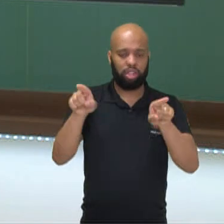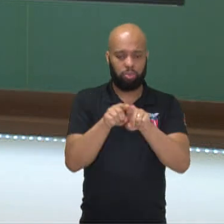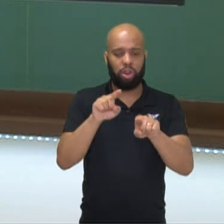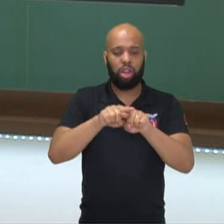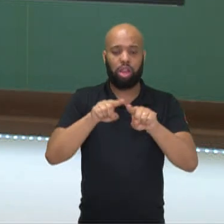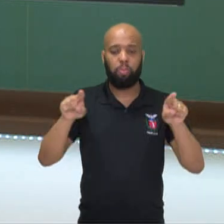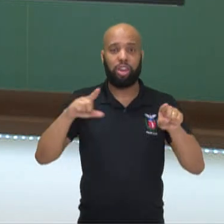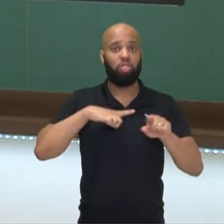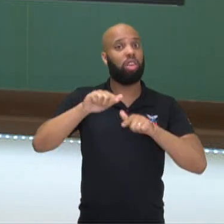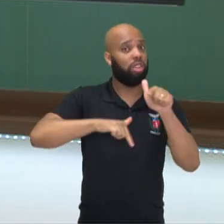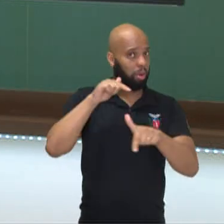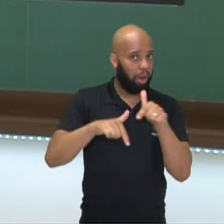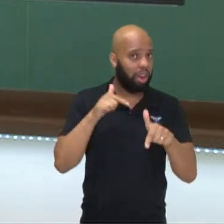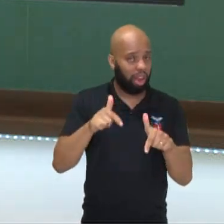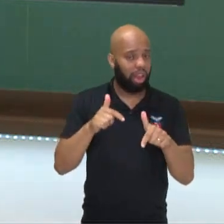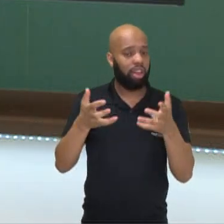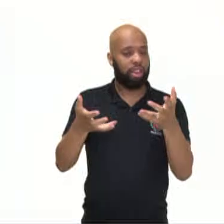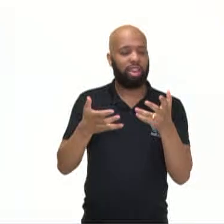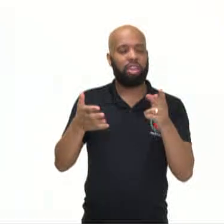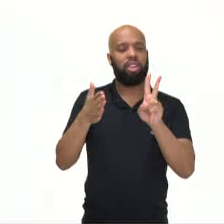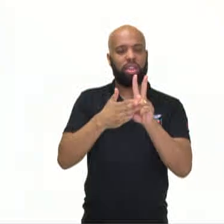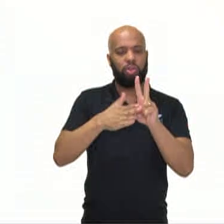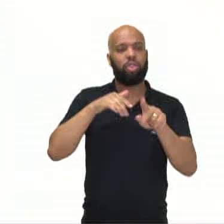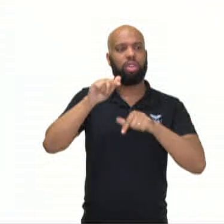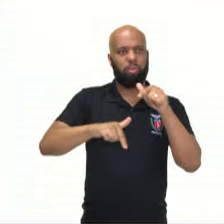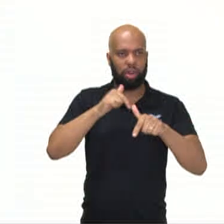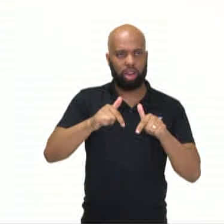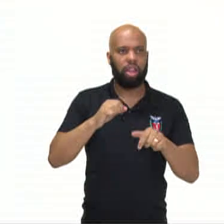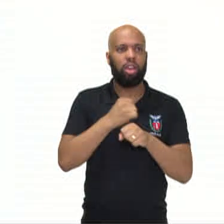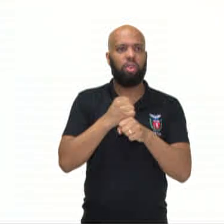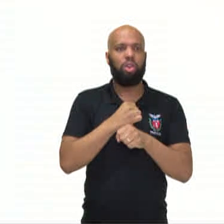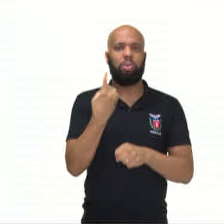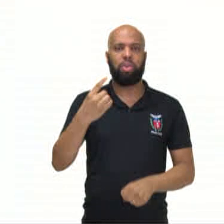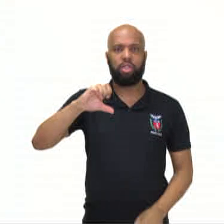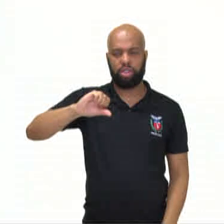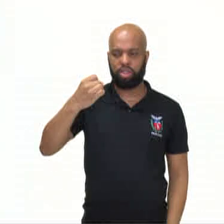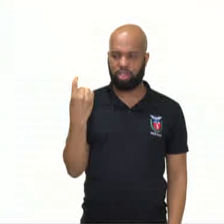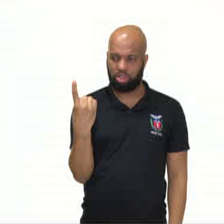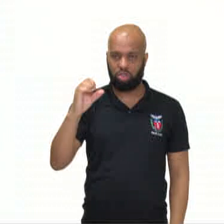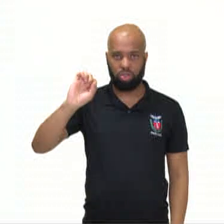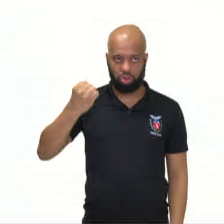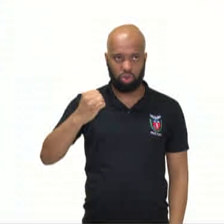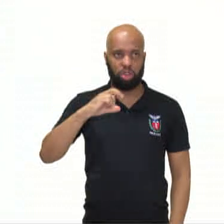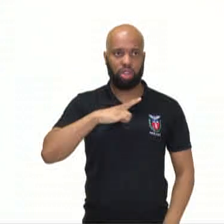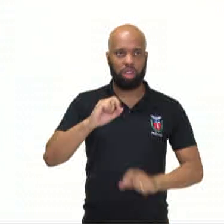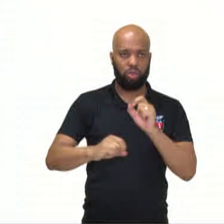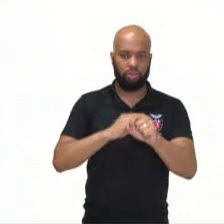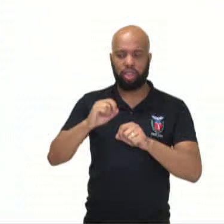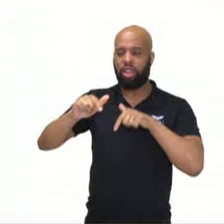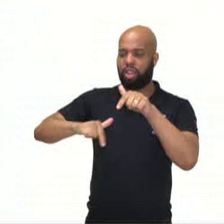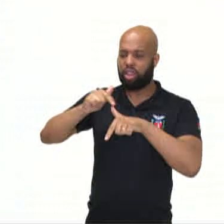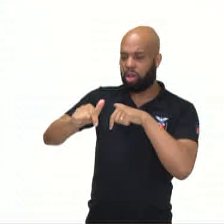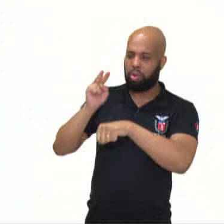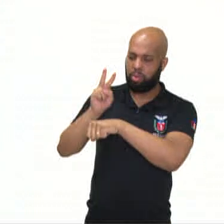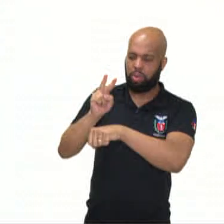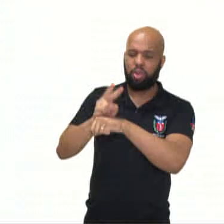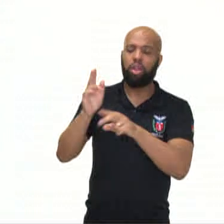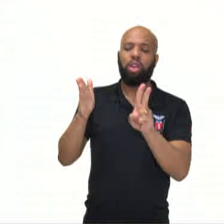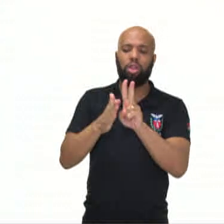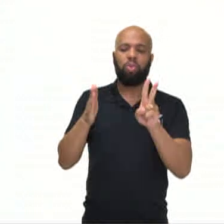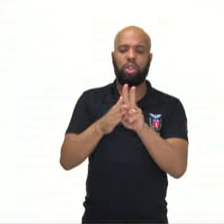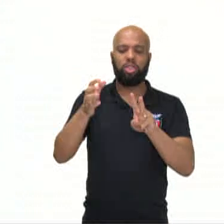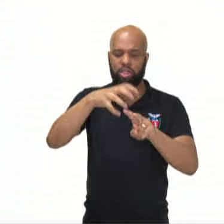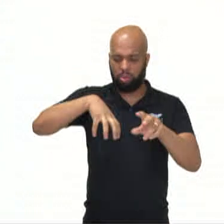tornar um trabalhador, esse indígena. E em 1918, o Serviço de Proteção aos Índios foi